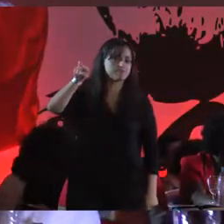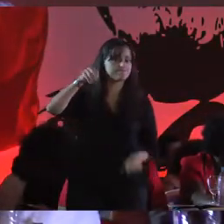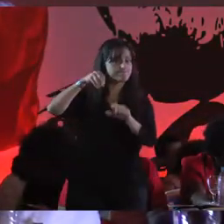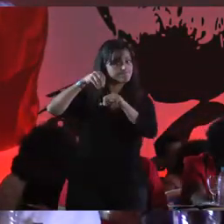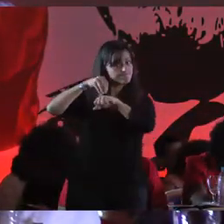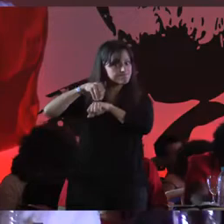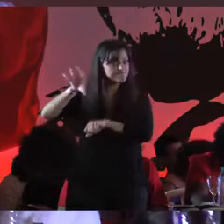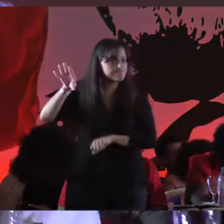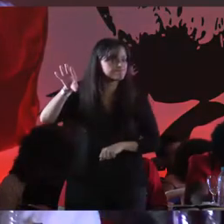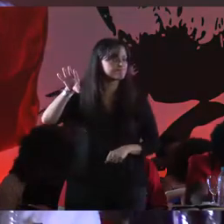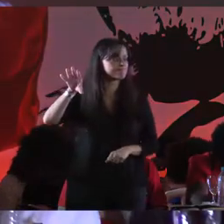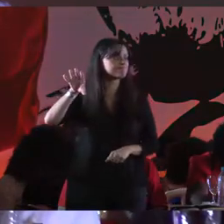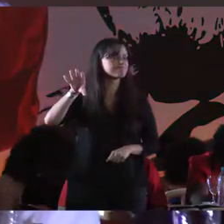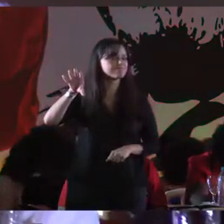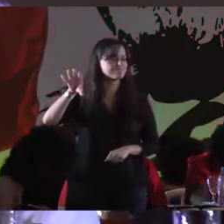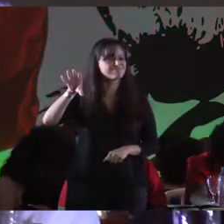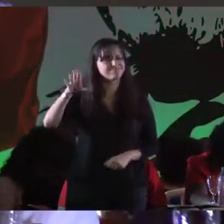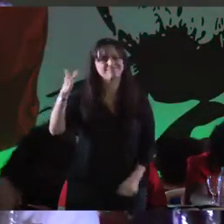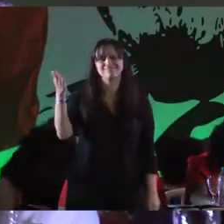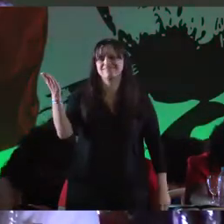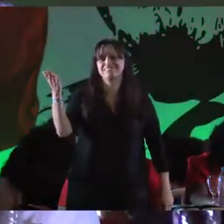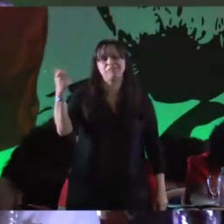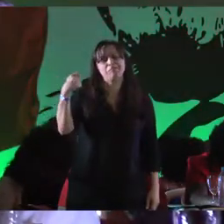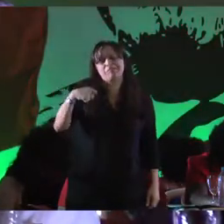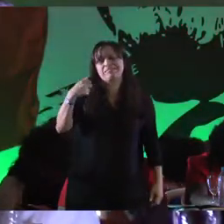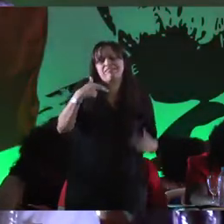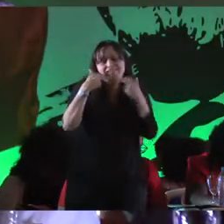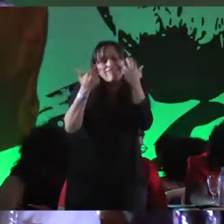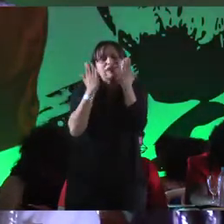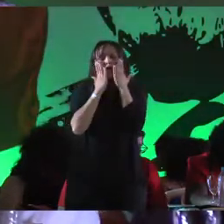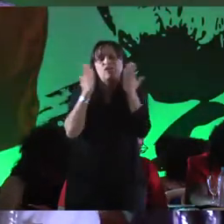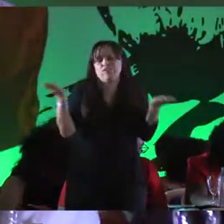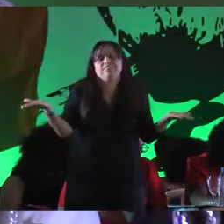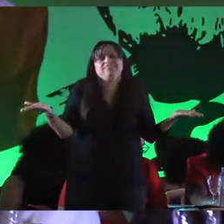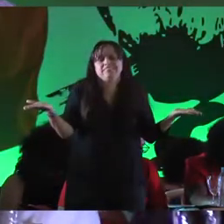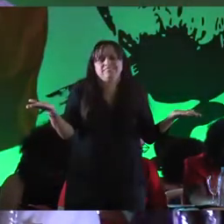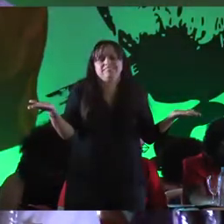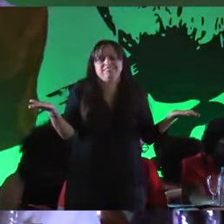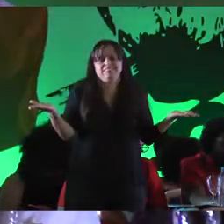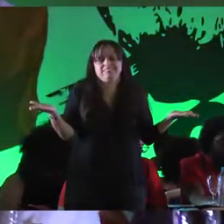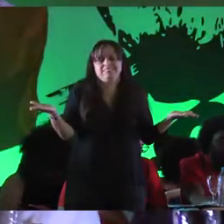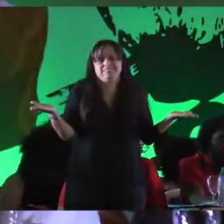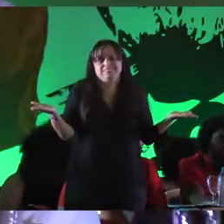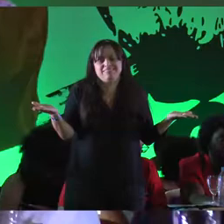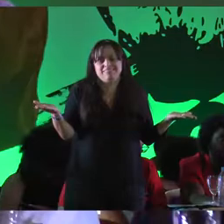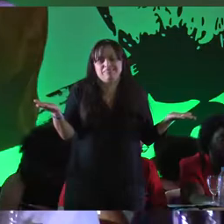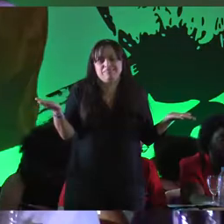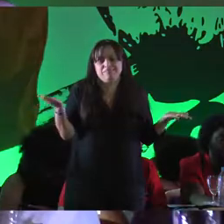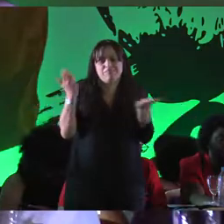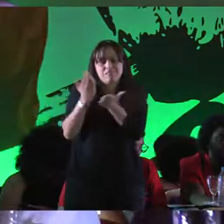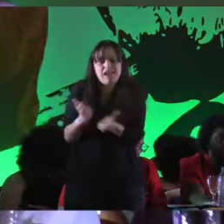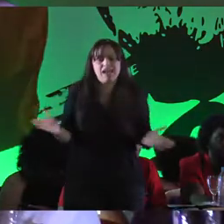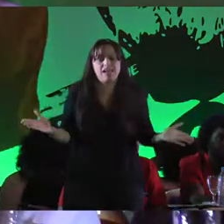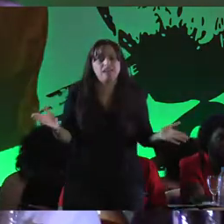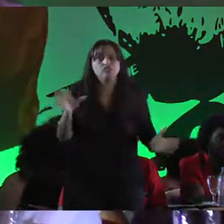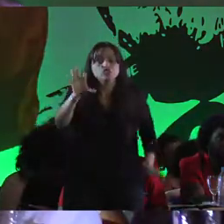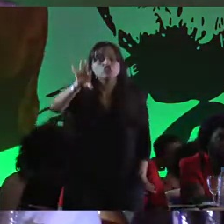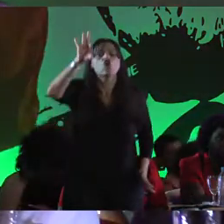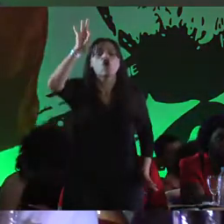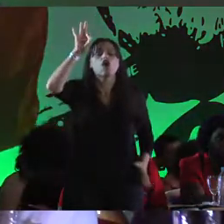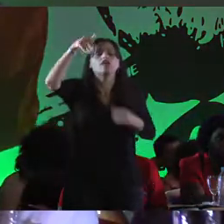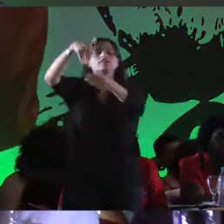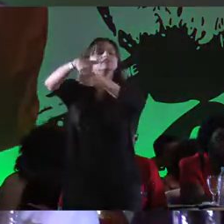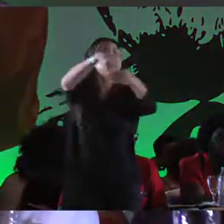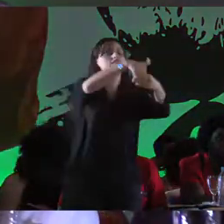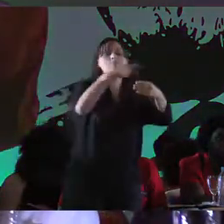pessoal devia ter vergonha na cara, deixar de covardia, escolher um candidato para disputar nas urnas